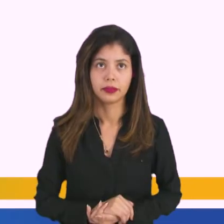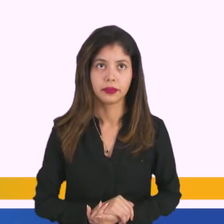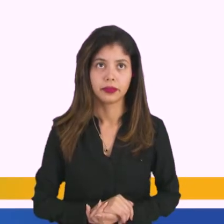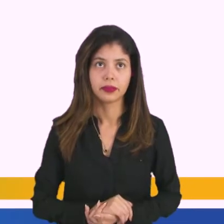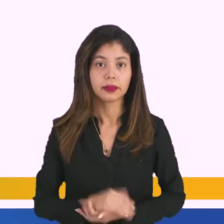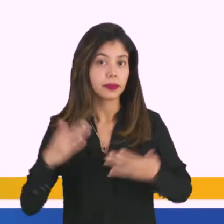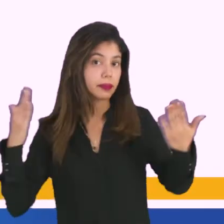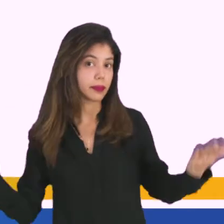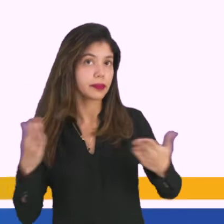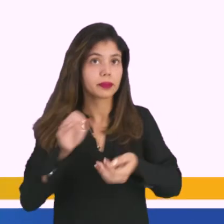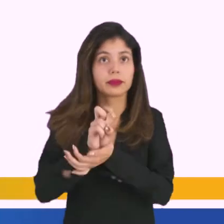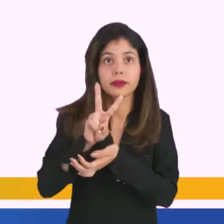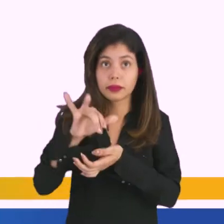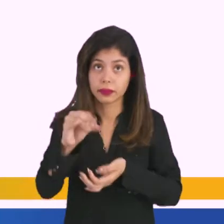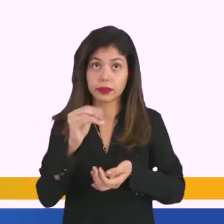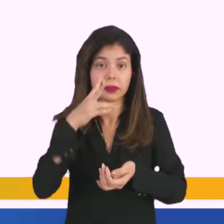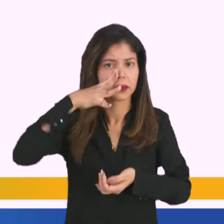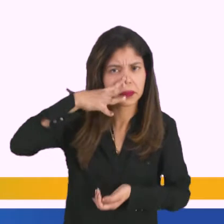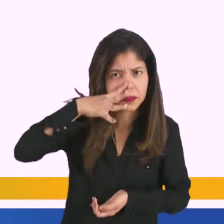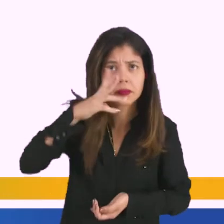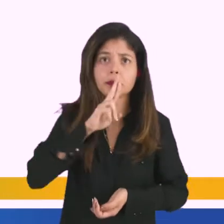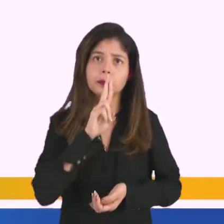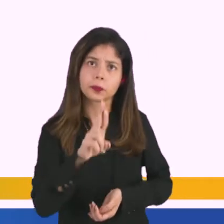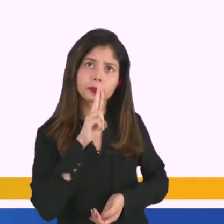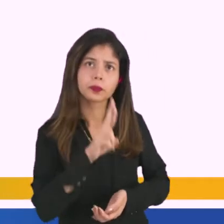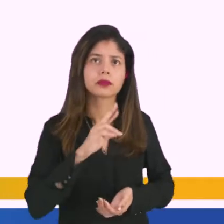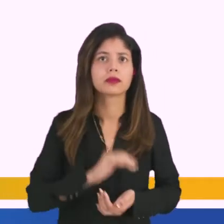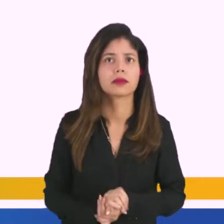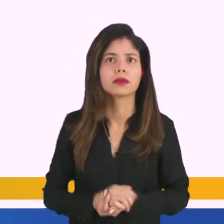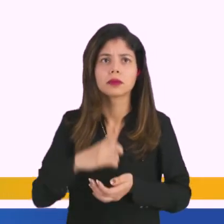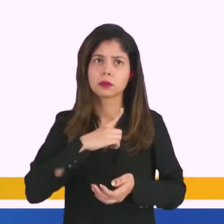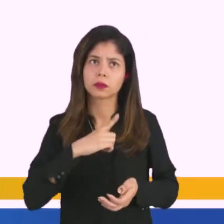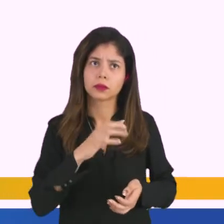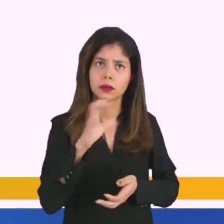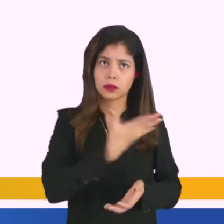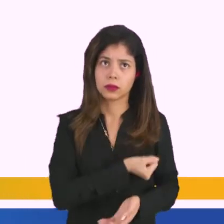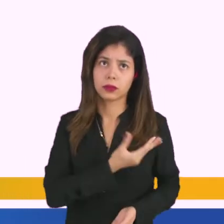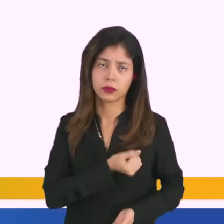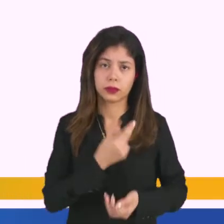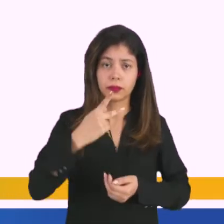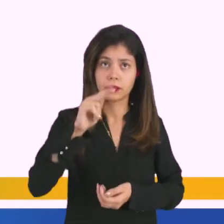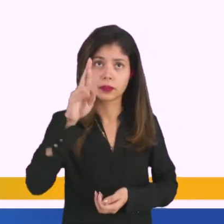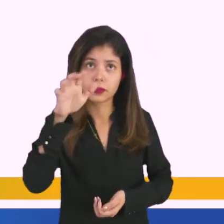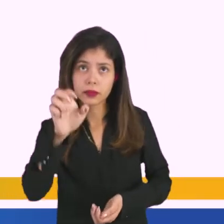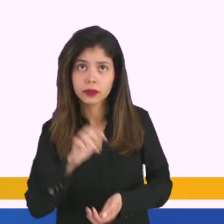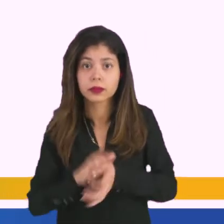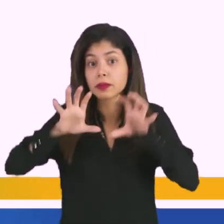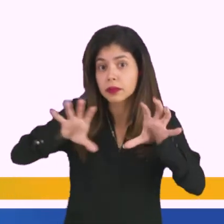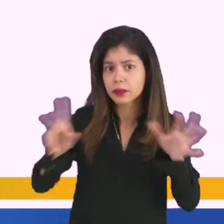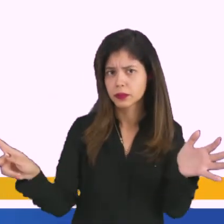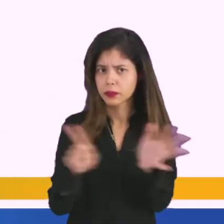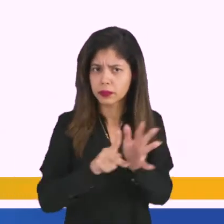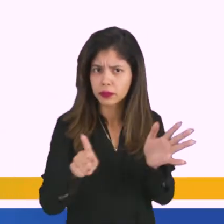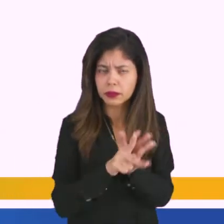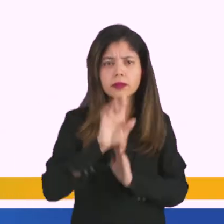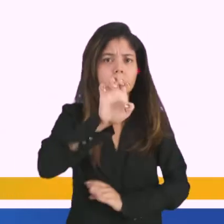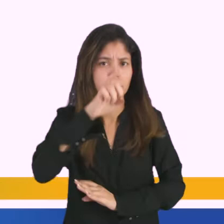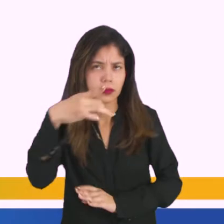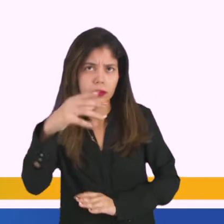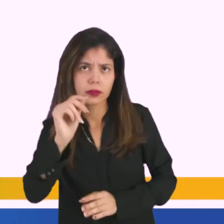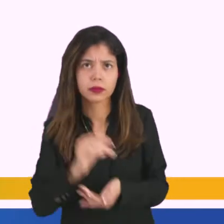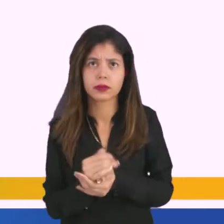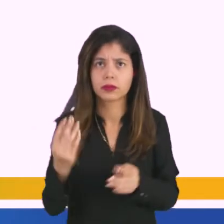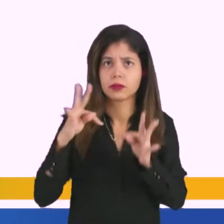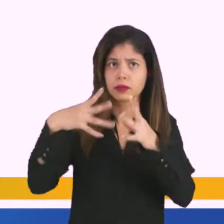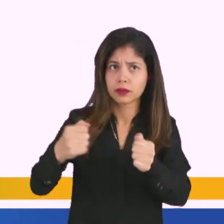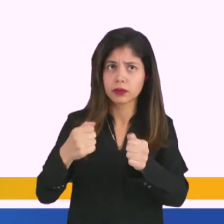a 12. Então, o evento que nos interessa como resultado, ele é formado pelas numerações pares, certo? Assim, nosso espaço favorável é formado